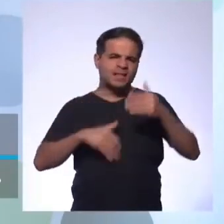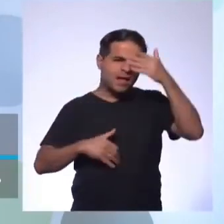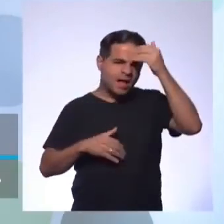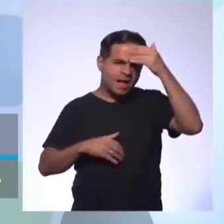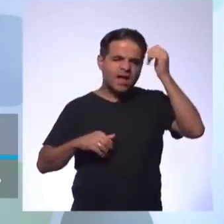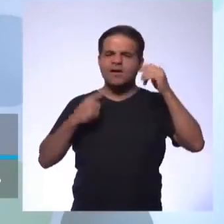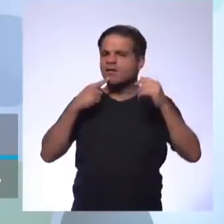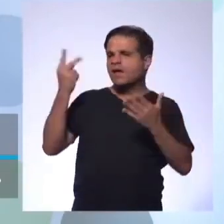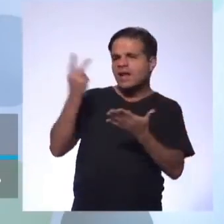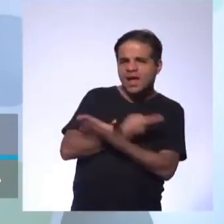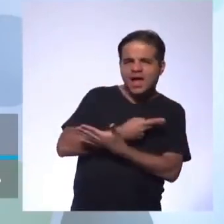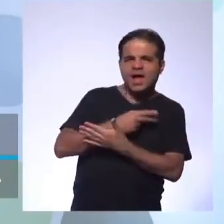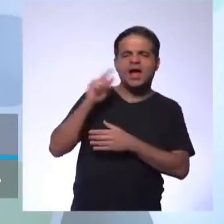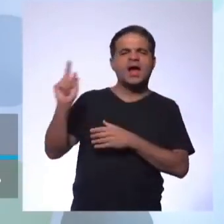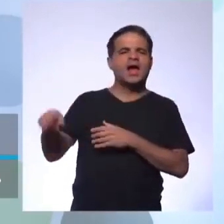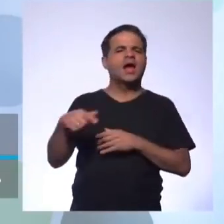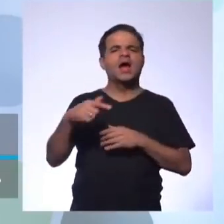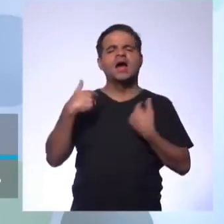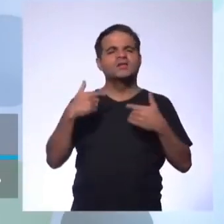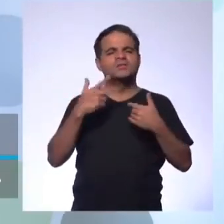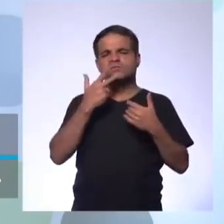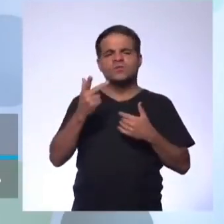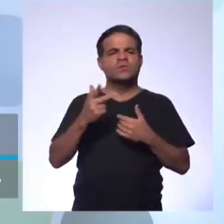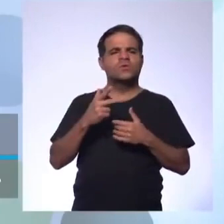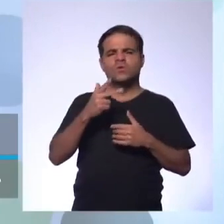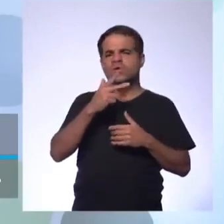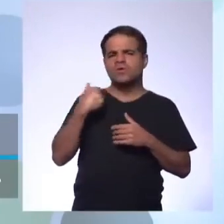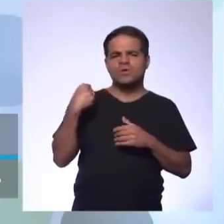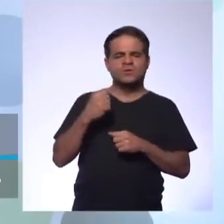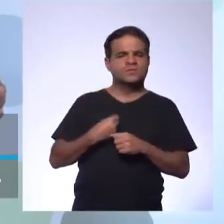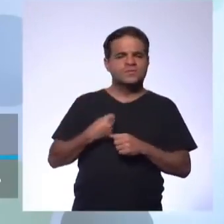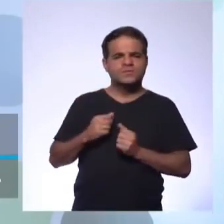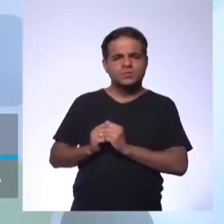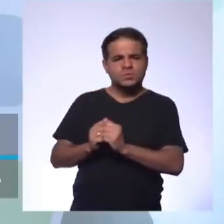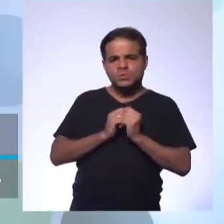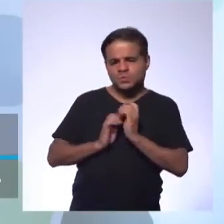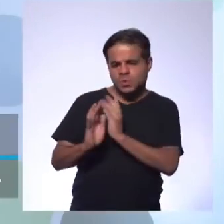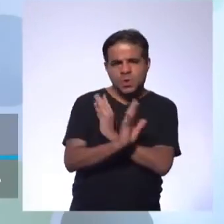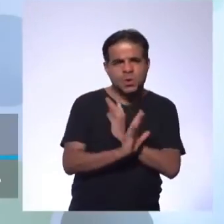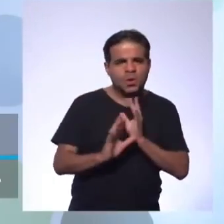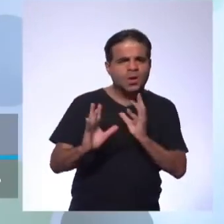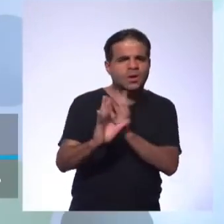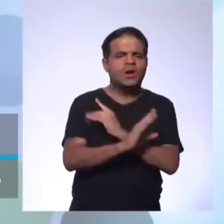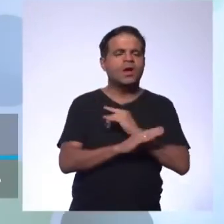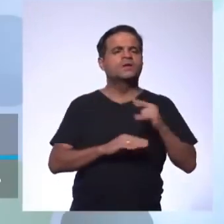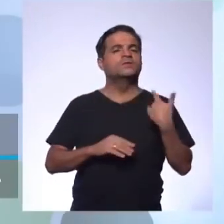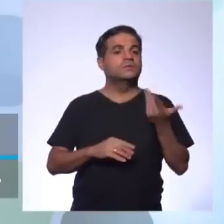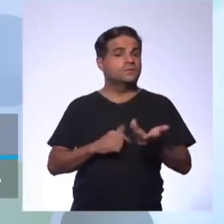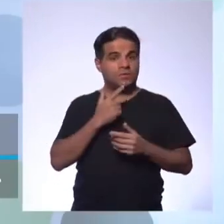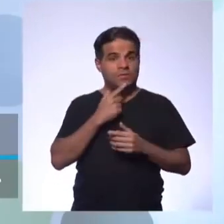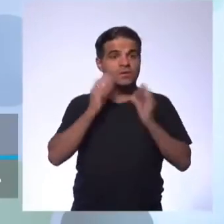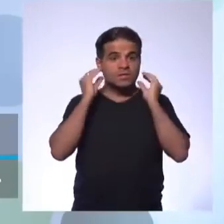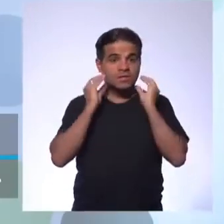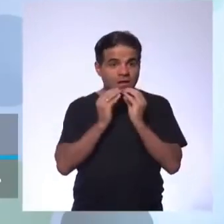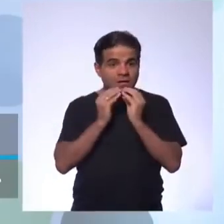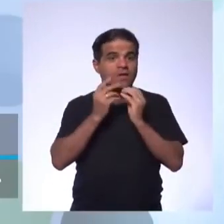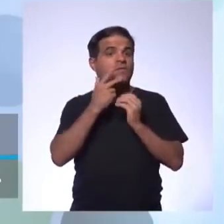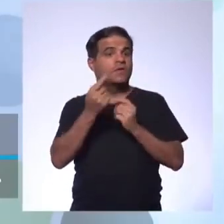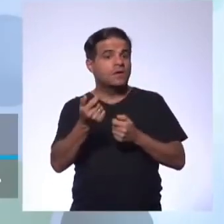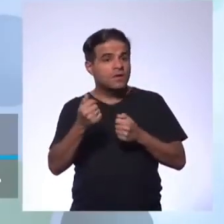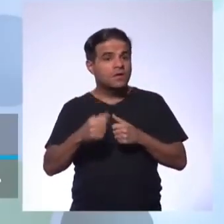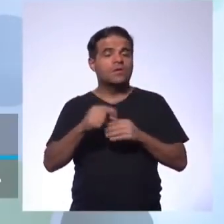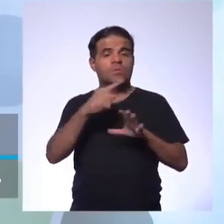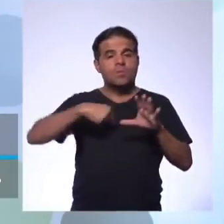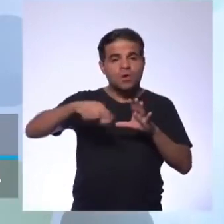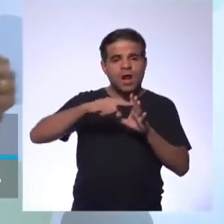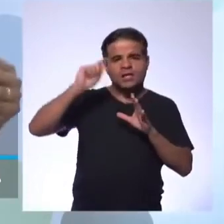meio errado, porque os seres viviam meio que iguais, juntos, tal. Mas olha, estou falando de Darwin, falei agora há pouco de buracos